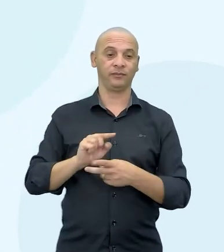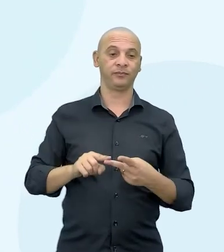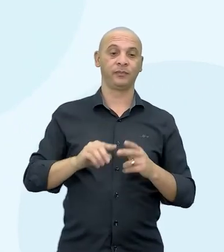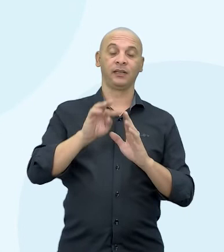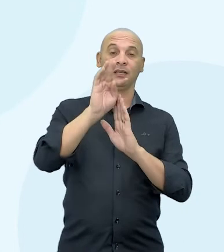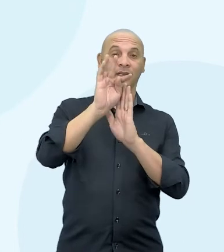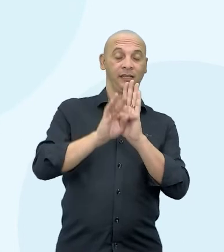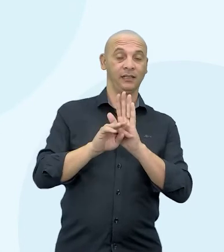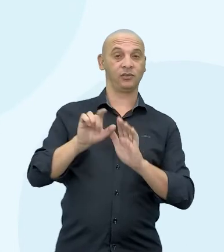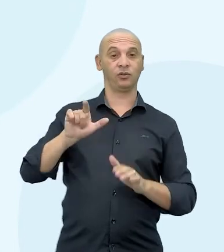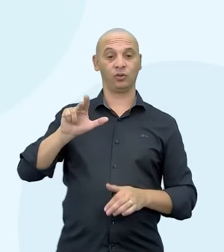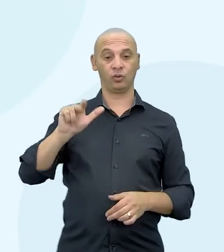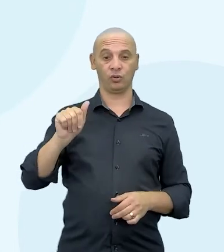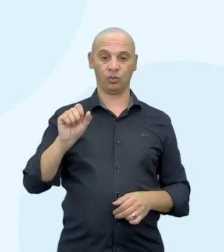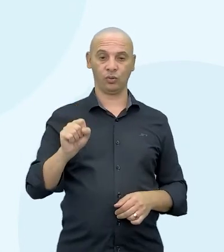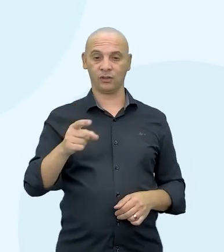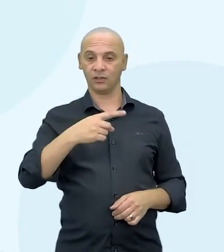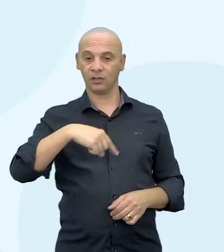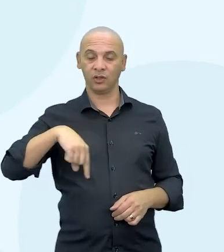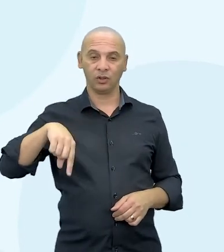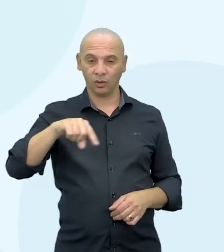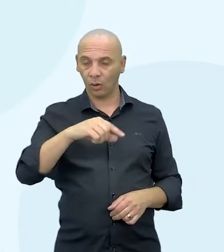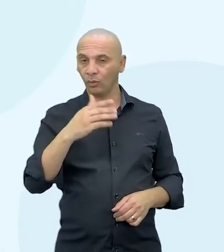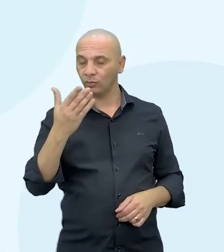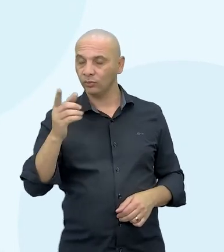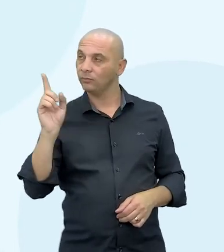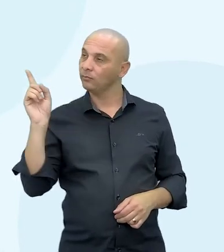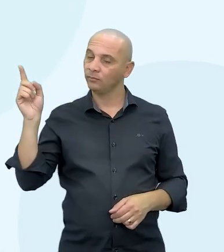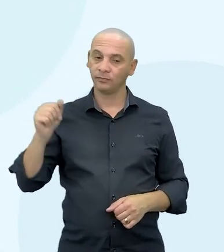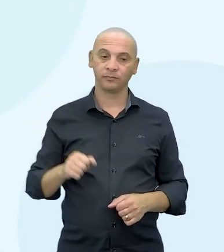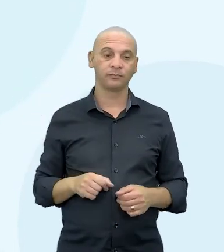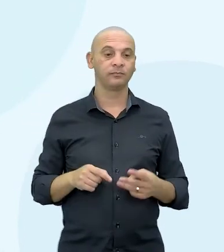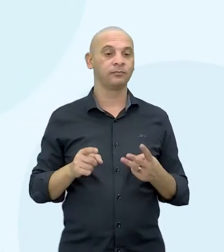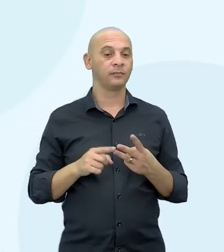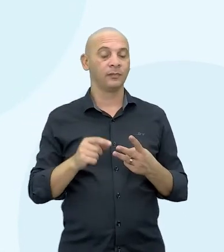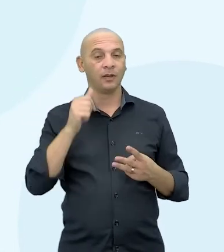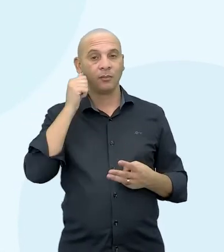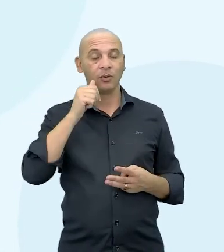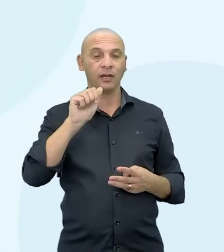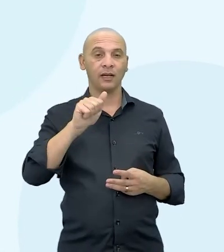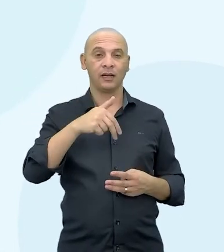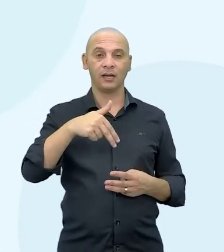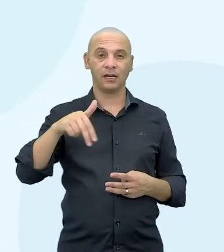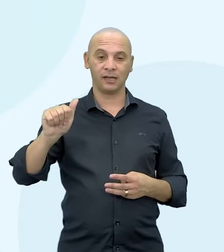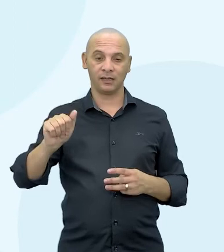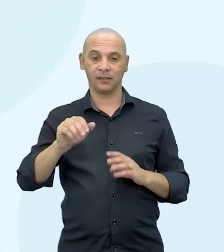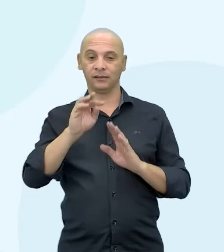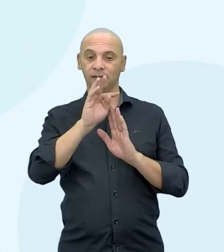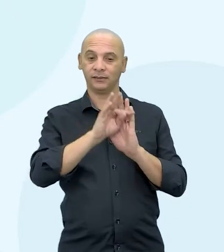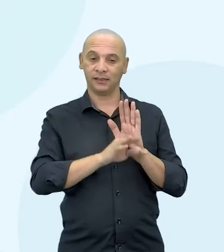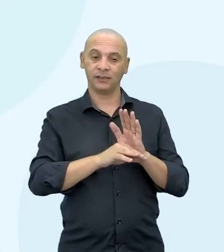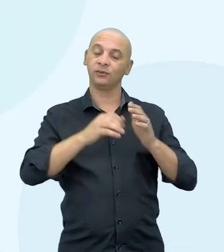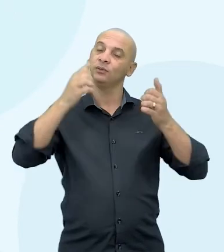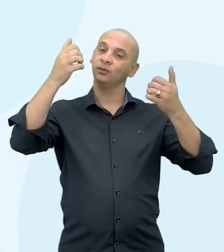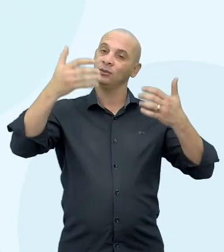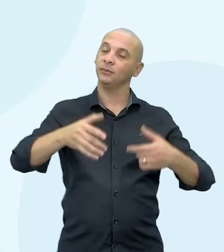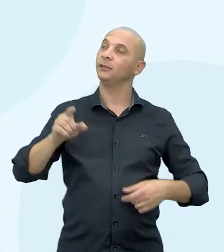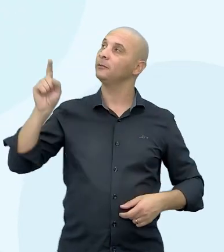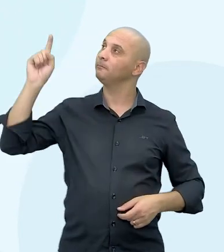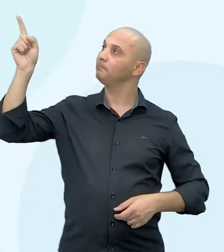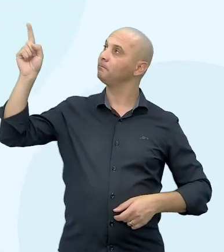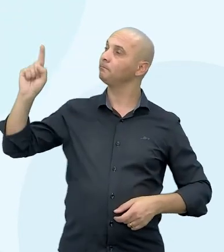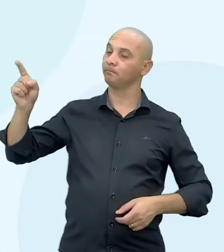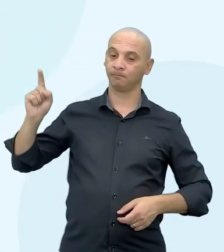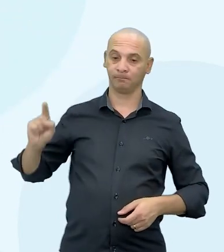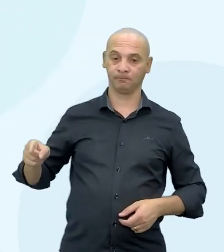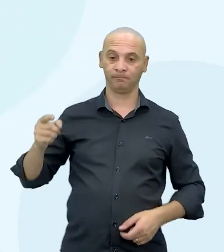Melgaço, Somos Todos Pequenos Big Brothers, né? E da Ana Célia, que vai trazer aí